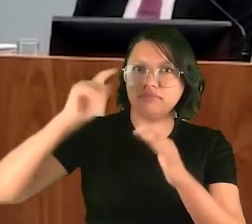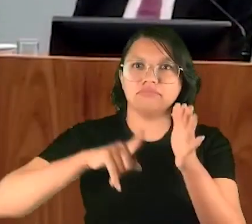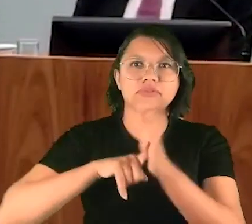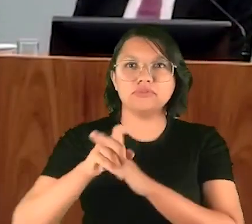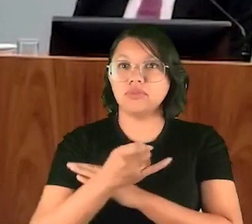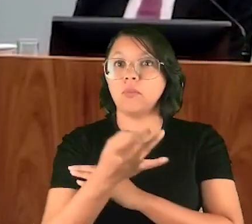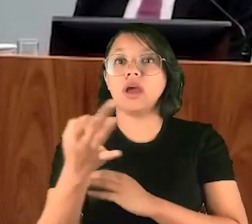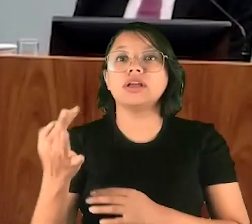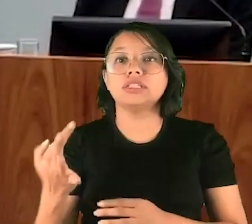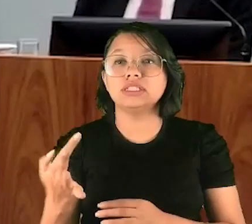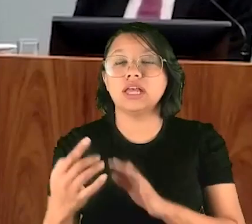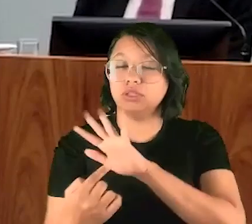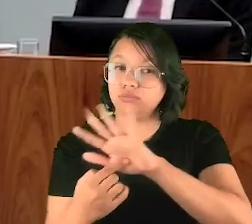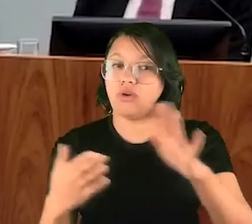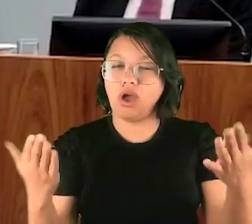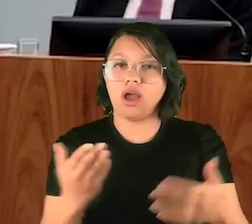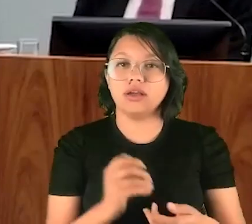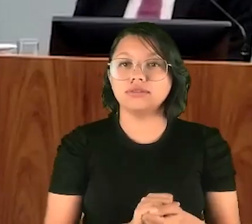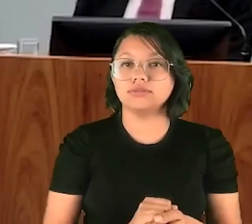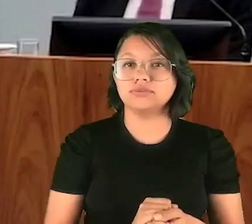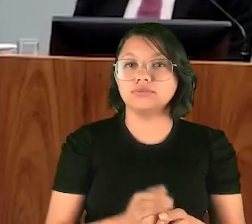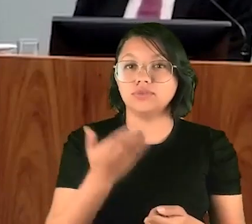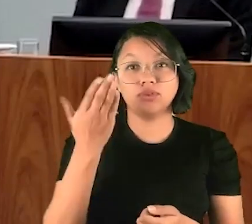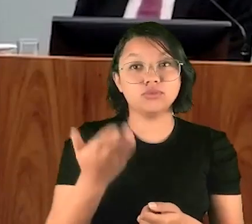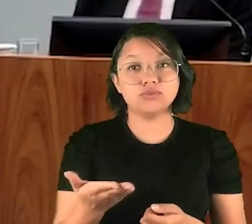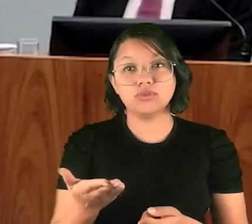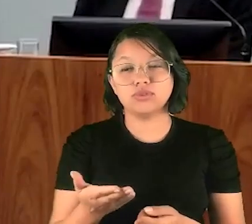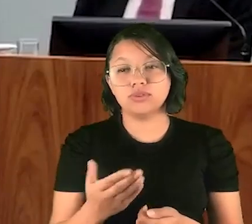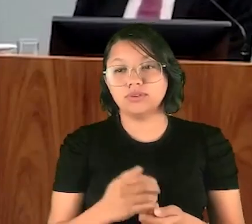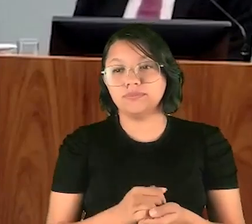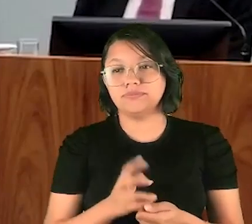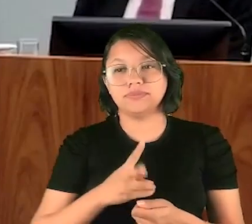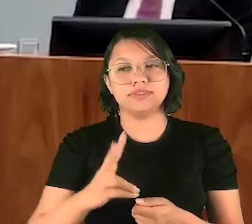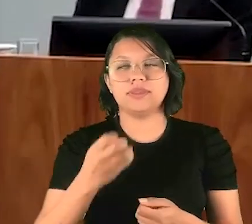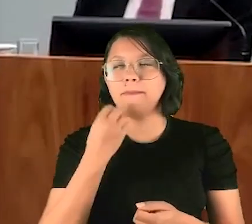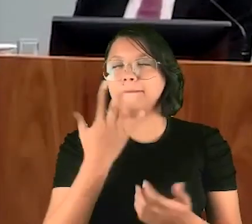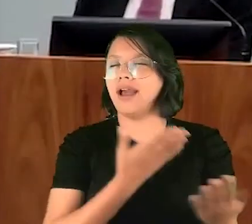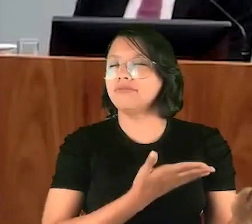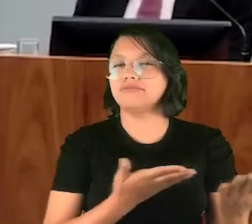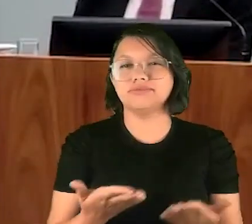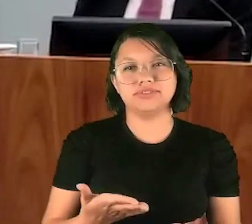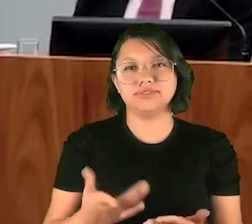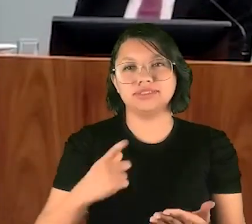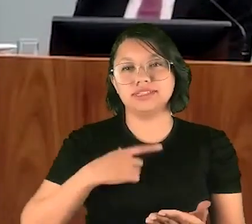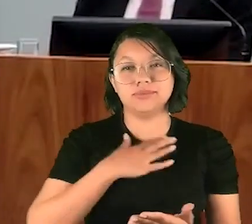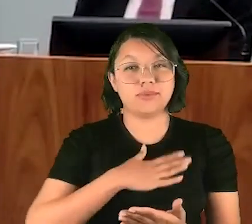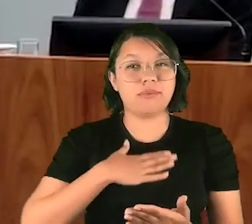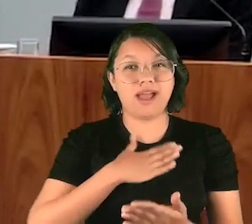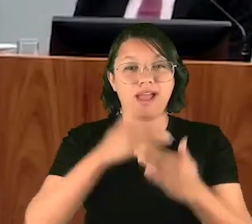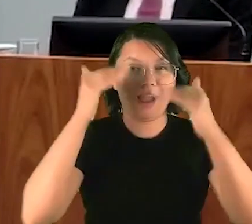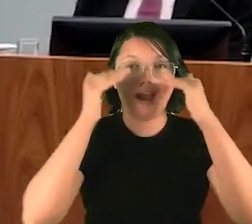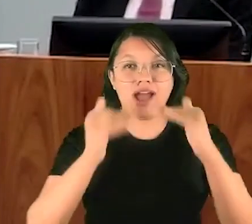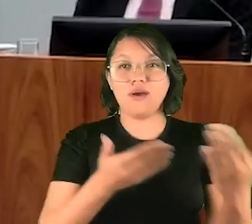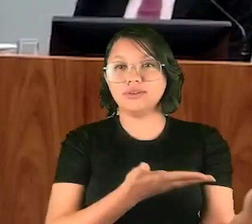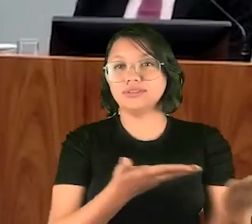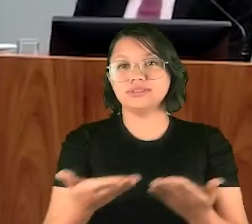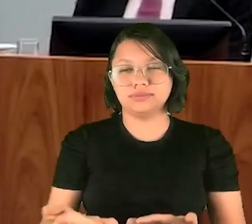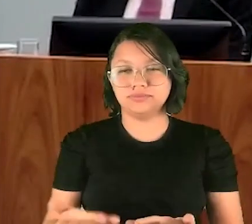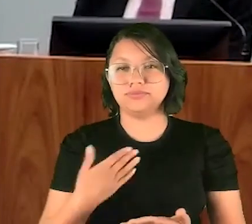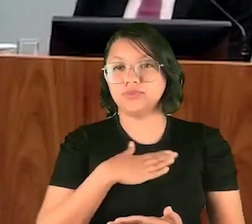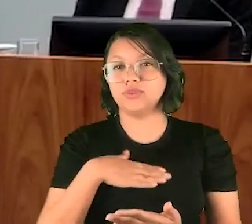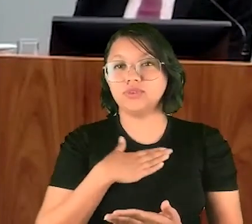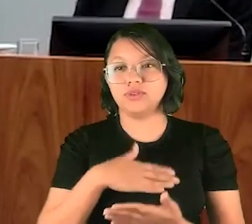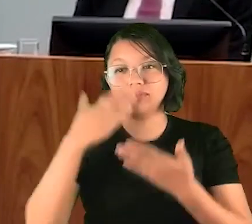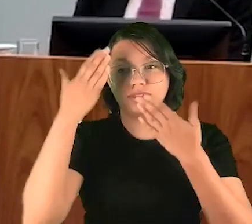evento. O nível das perguntas, a quantidade das perguntas e indagações revela isso, e o senhor será aqui sempre muito